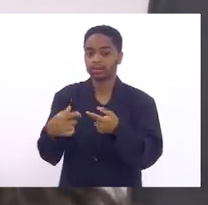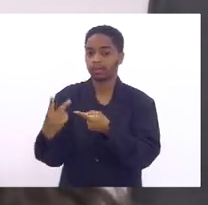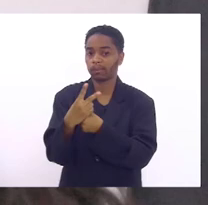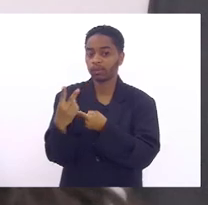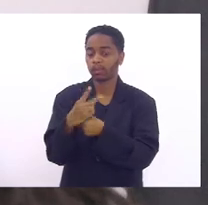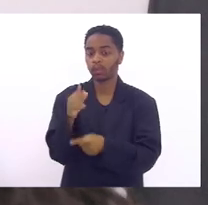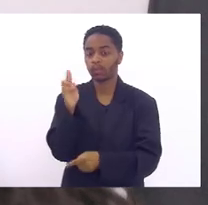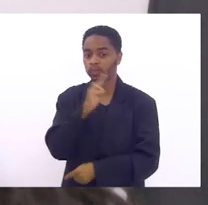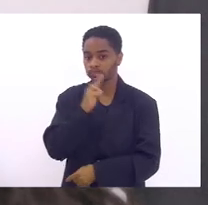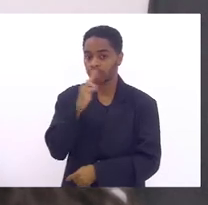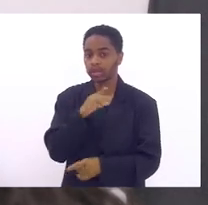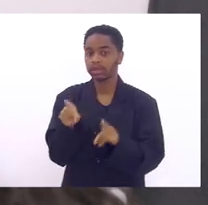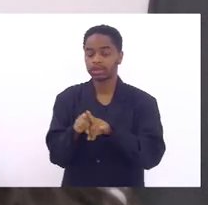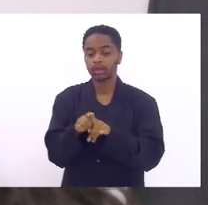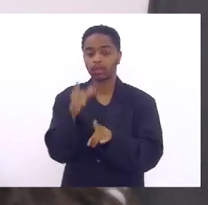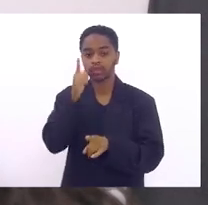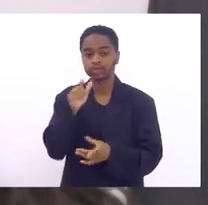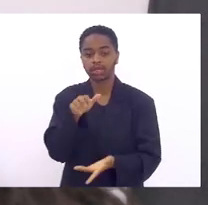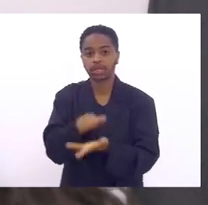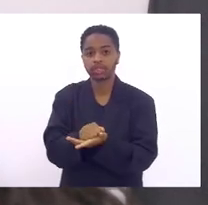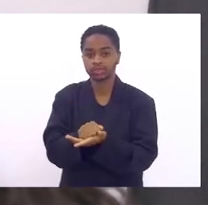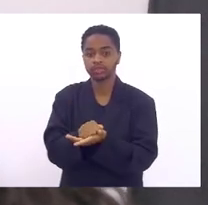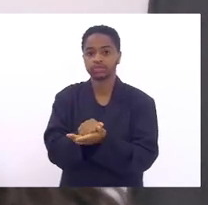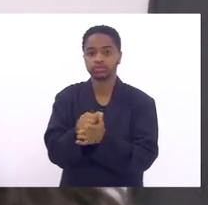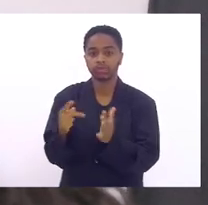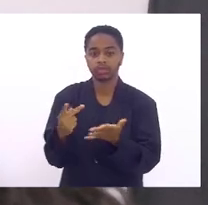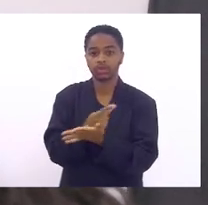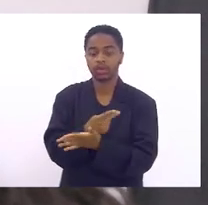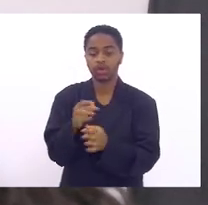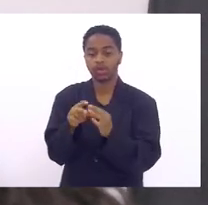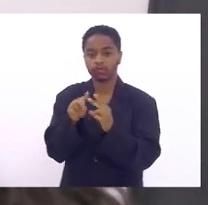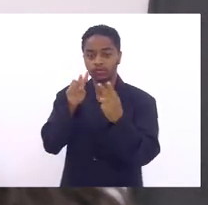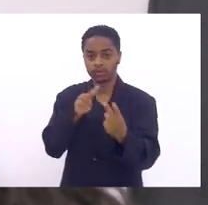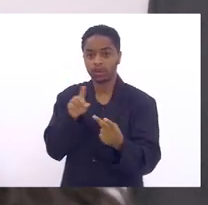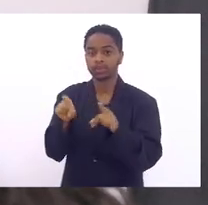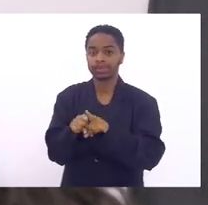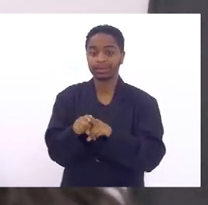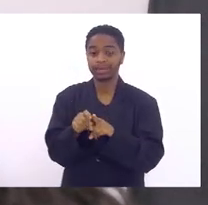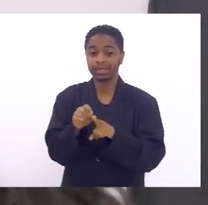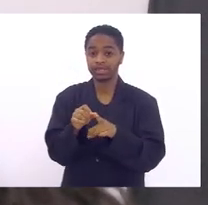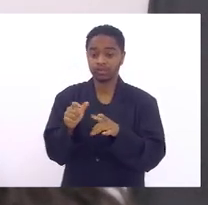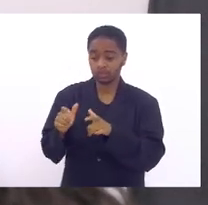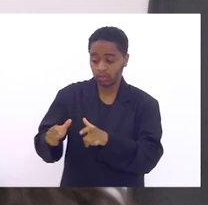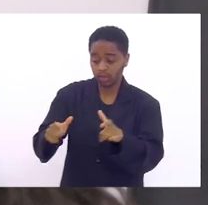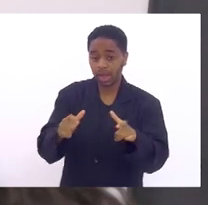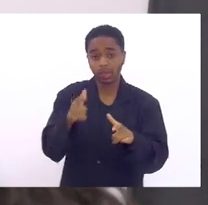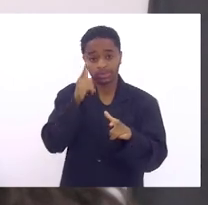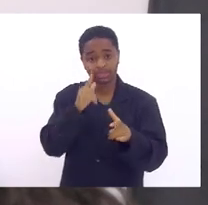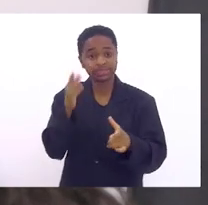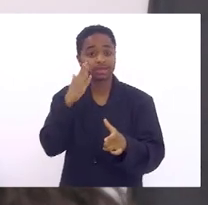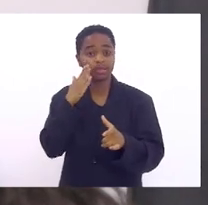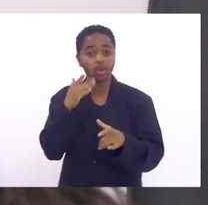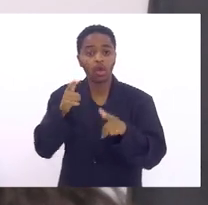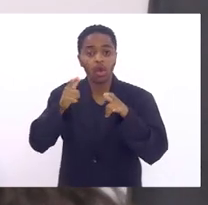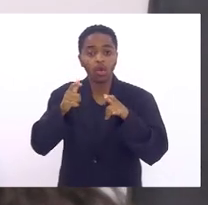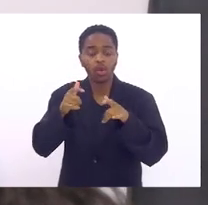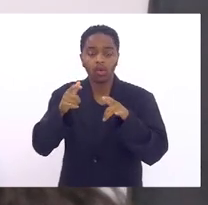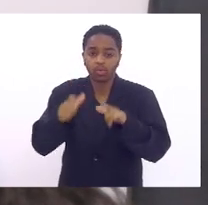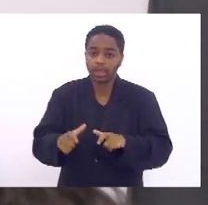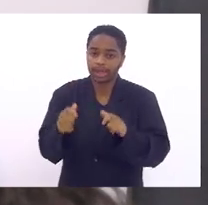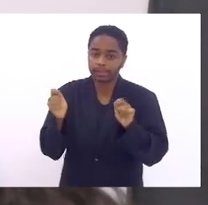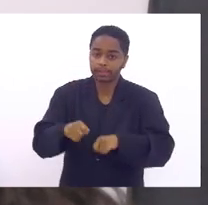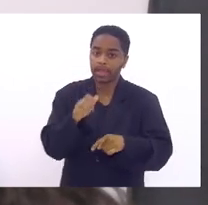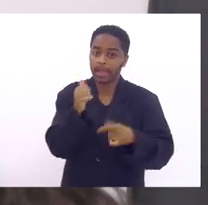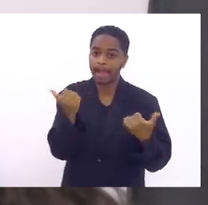que ela consegue fazer um R online que ela consegue baseada em sua localização saber toda a rede de apoio né Toda essa rede que a gente tem